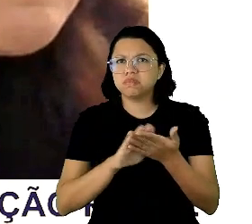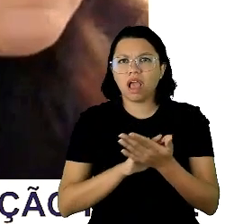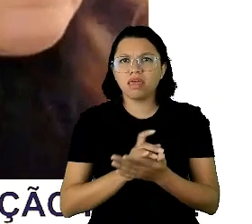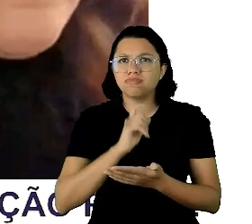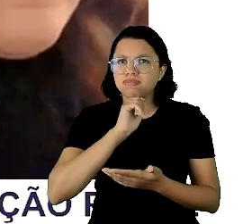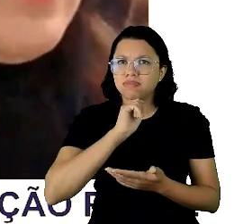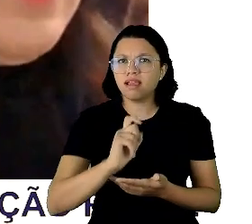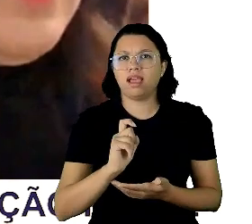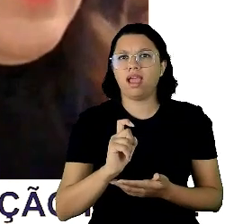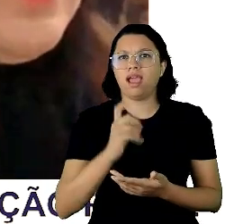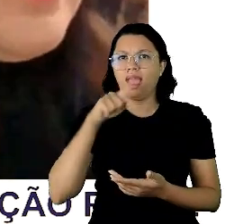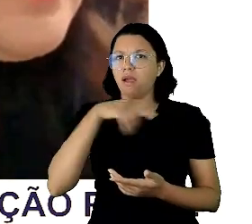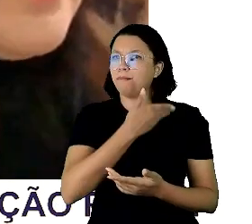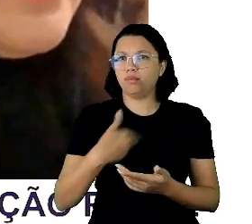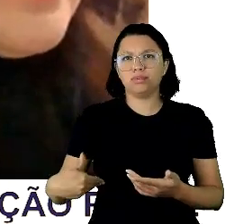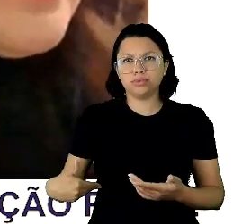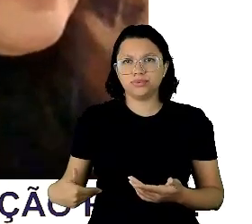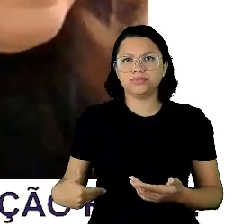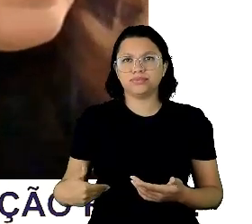Né?